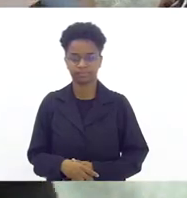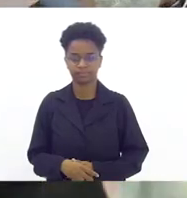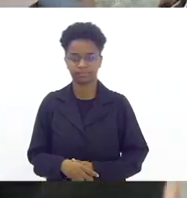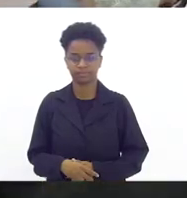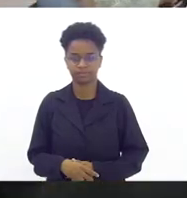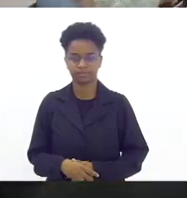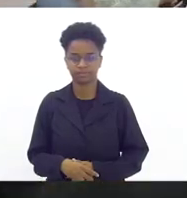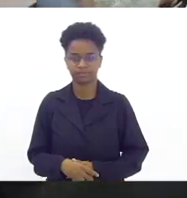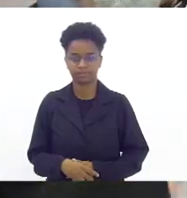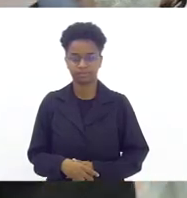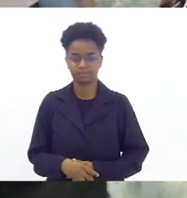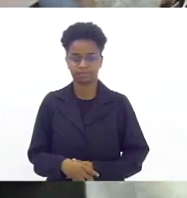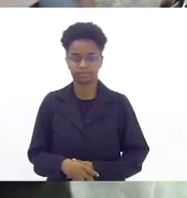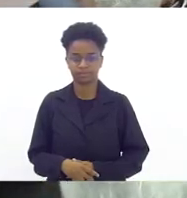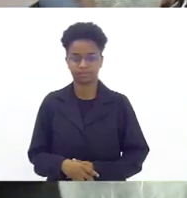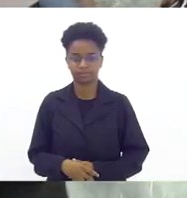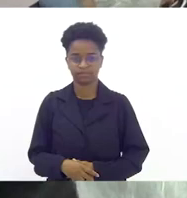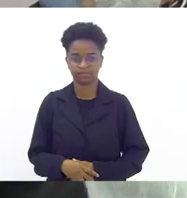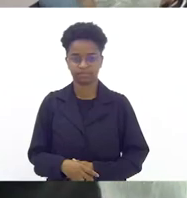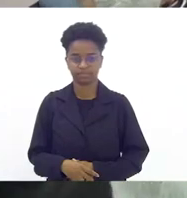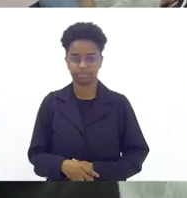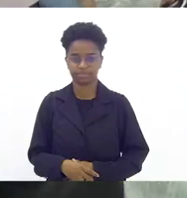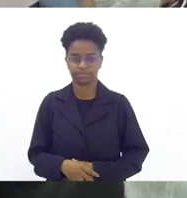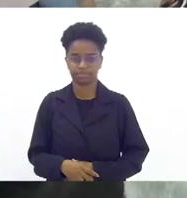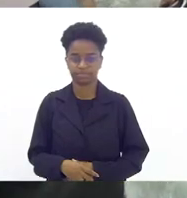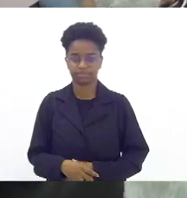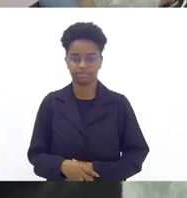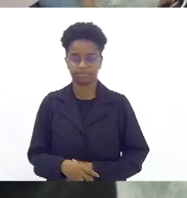interlá-la, para a vai começar a fazer agora. Está bom.